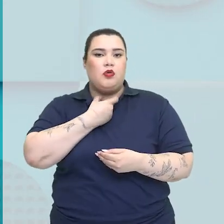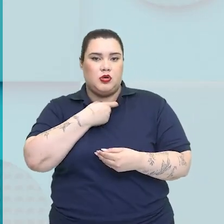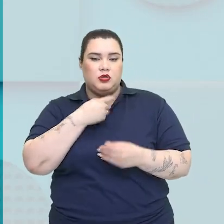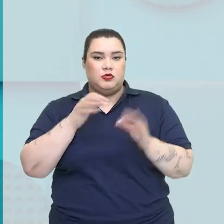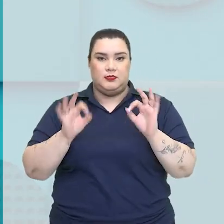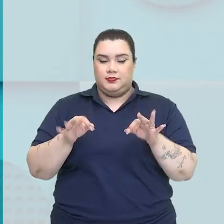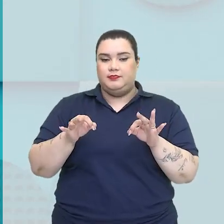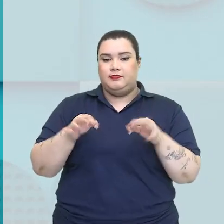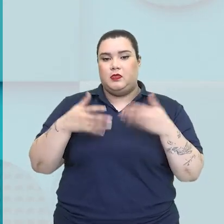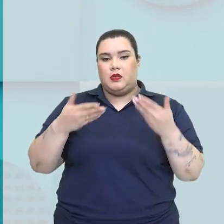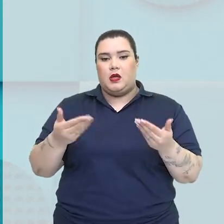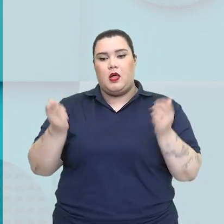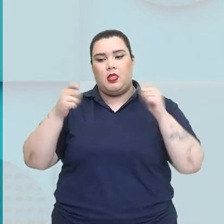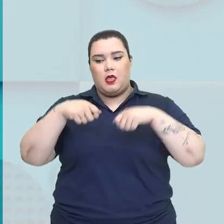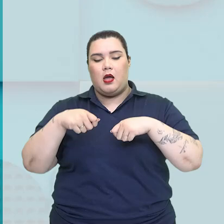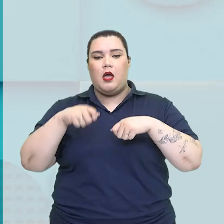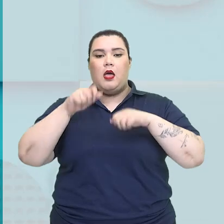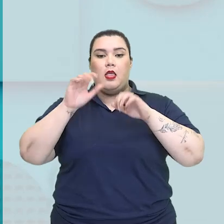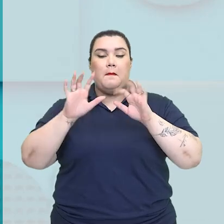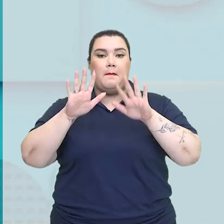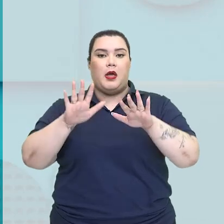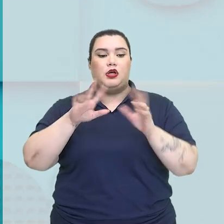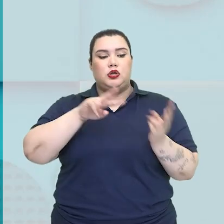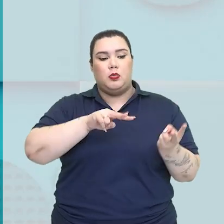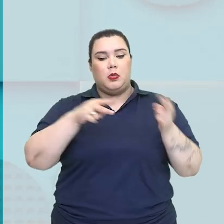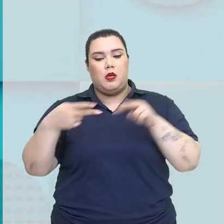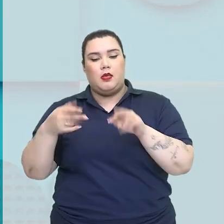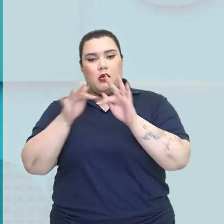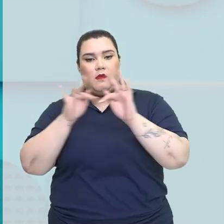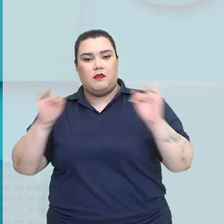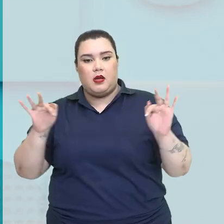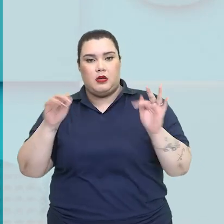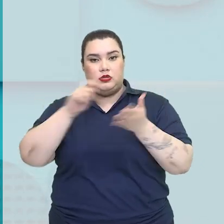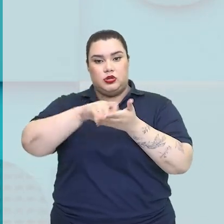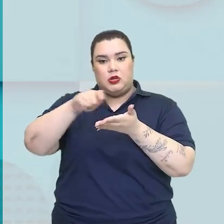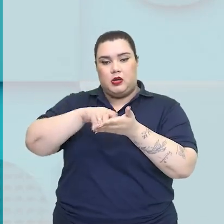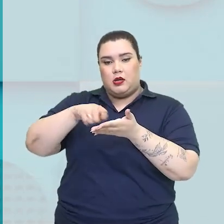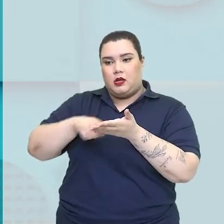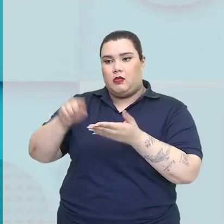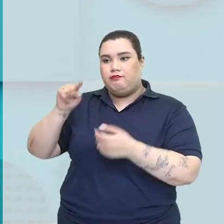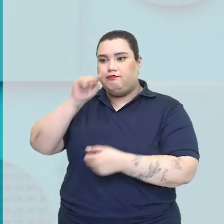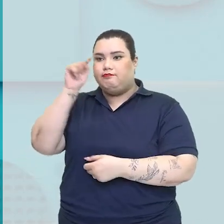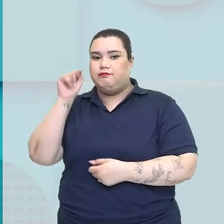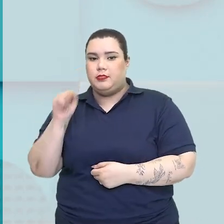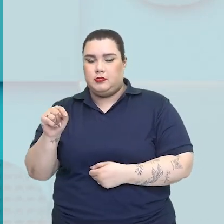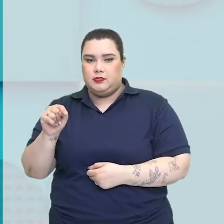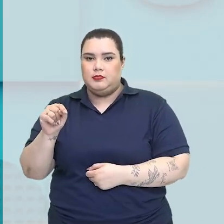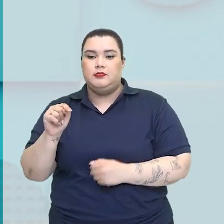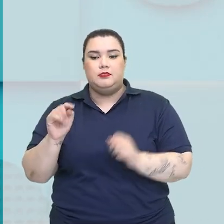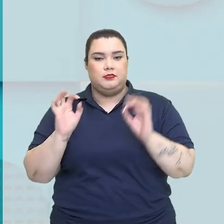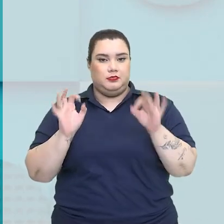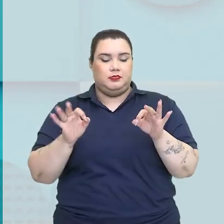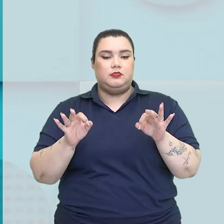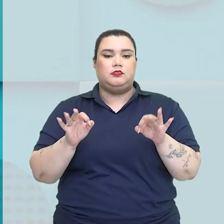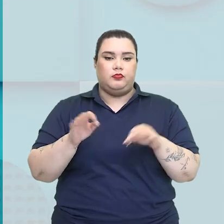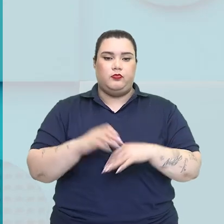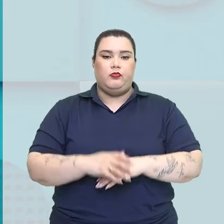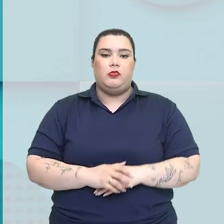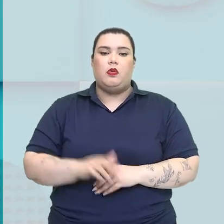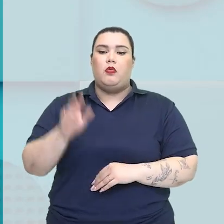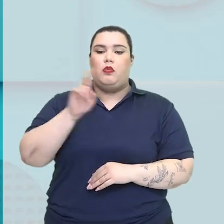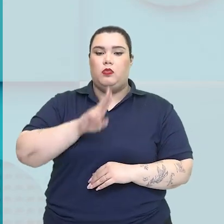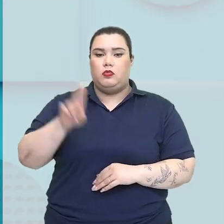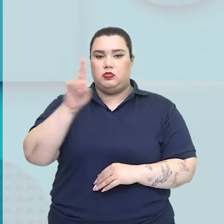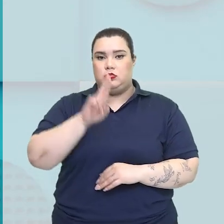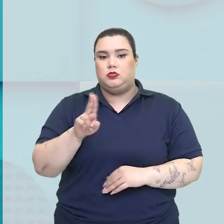falar que eu irei acrescentar esse ponto de interrogação, porque eu estou fazendo uma pergunta de forma direta, né? Que eu vou